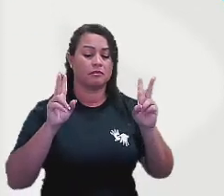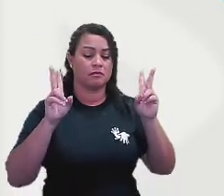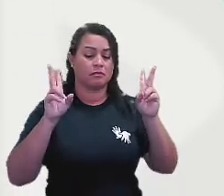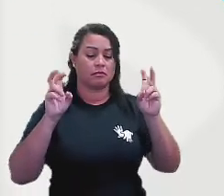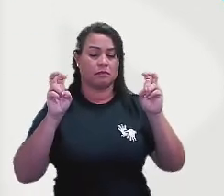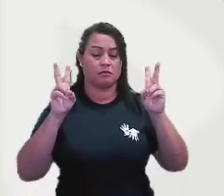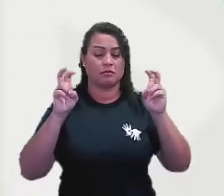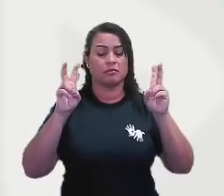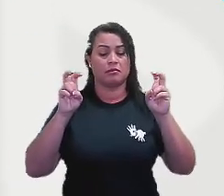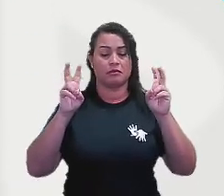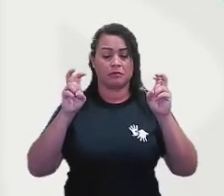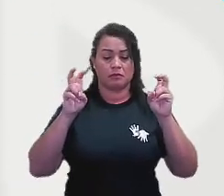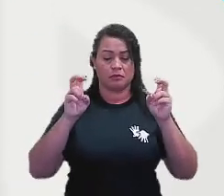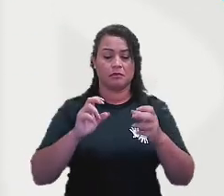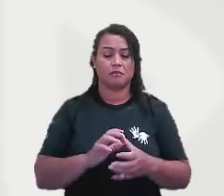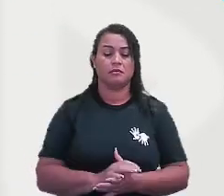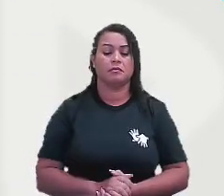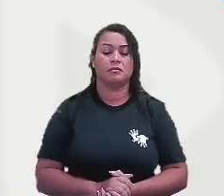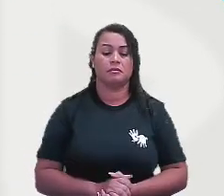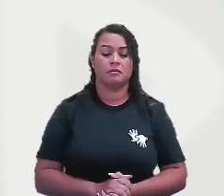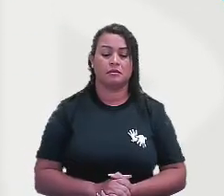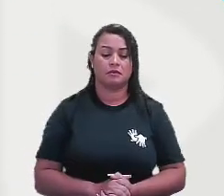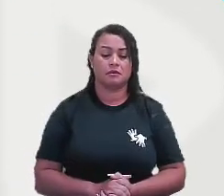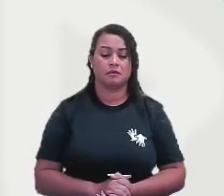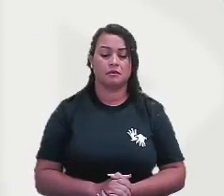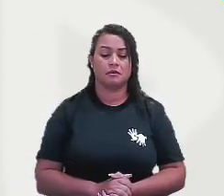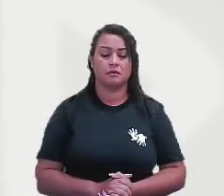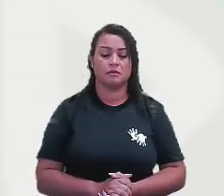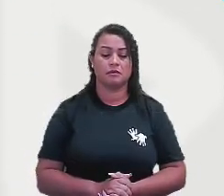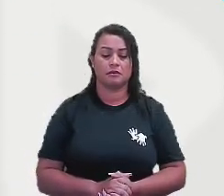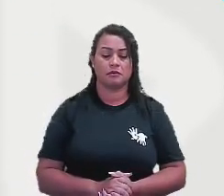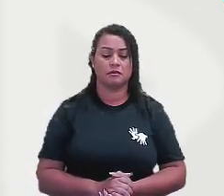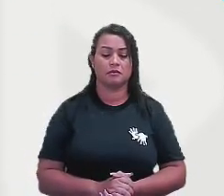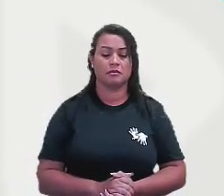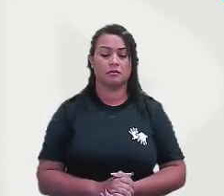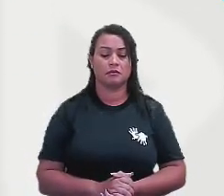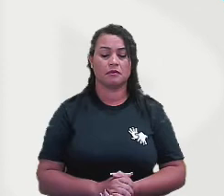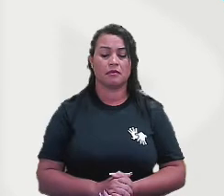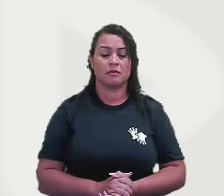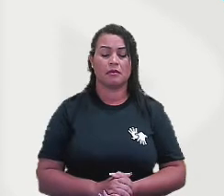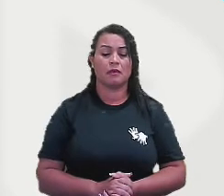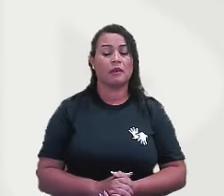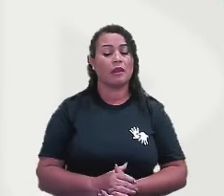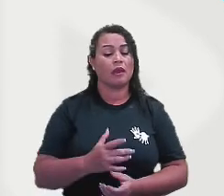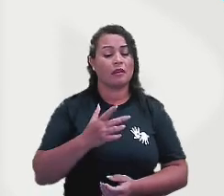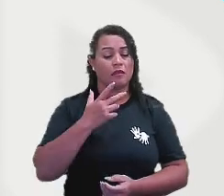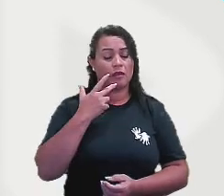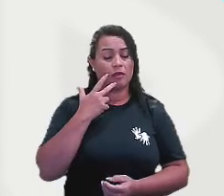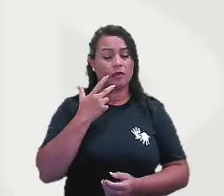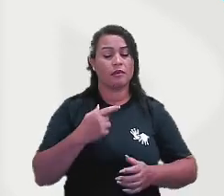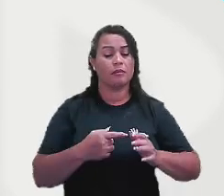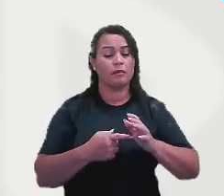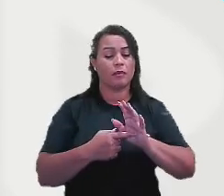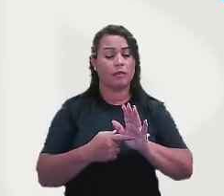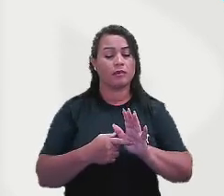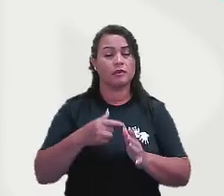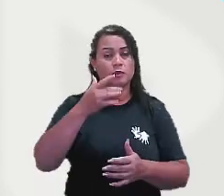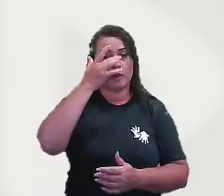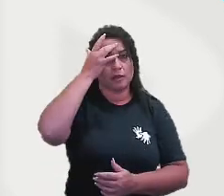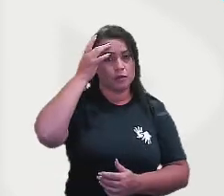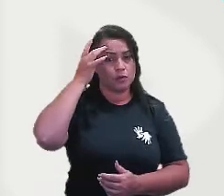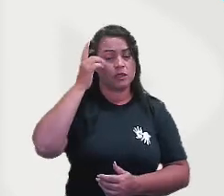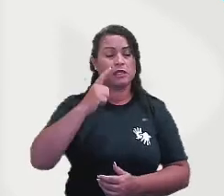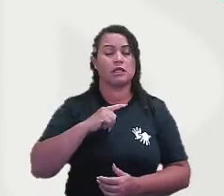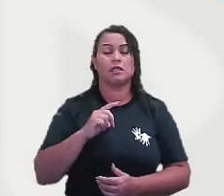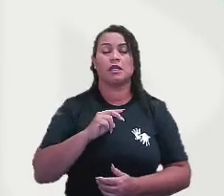da reportagem, estão vendo aí? Apareceu para vocês o título, onde diz os personagens que deram nomes